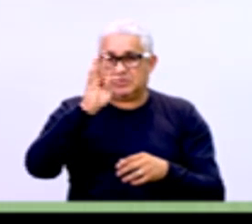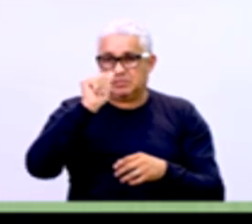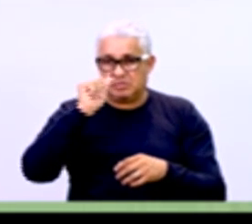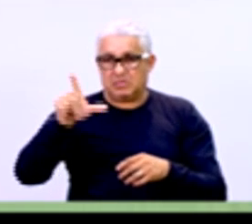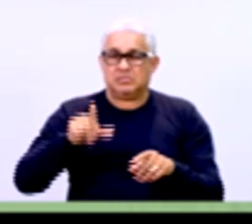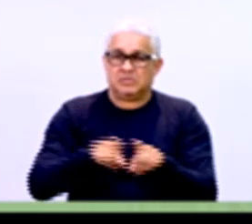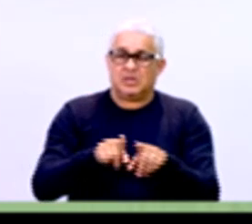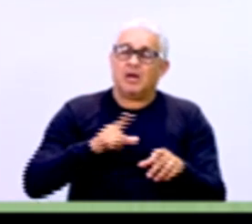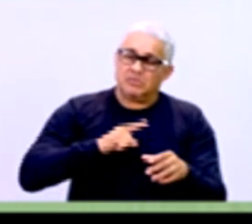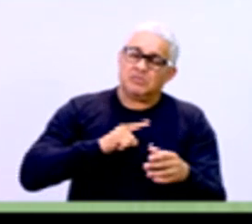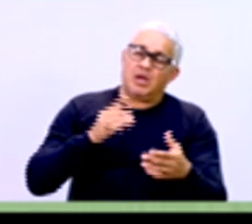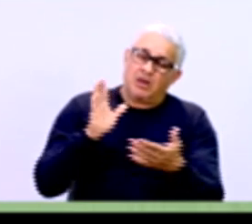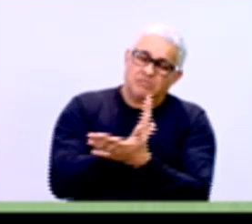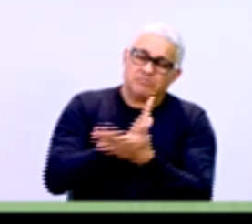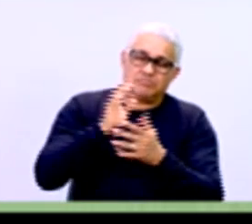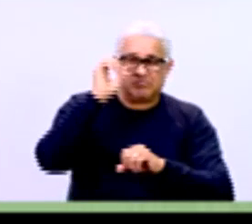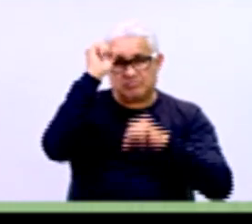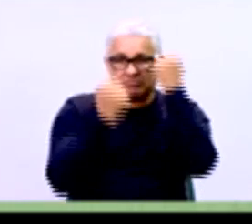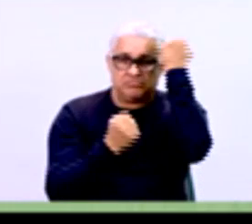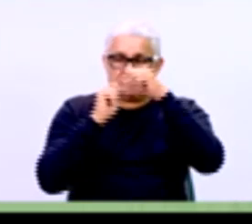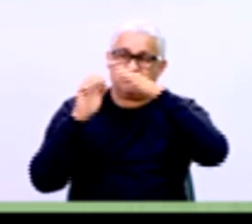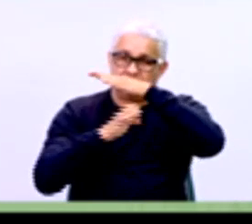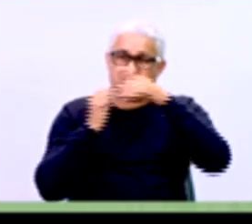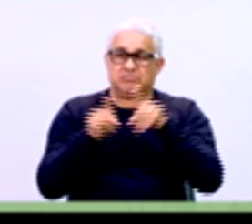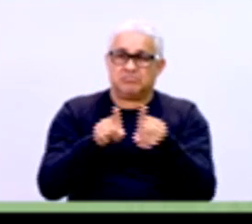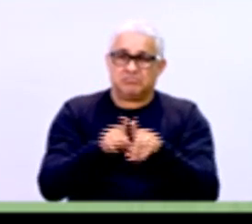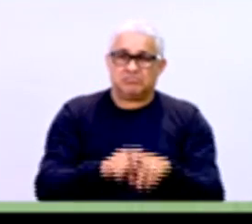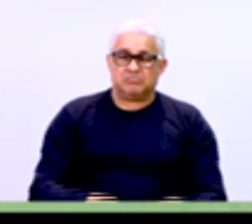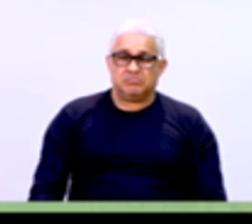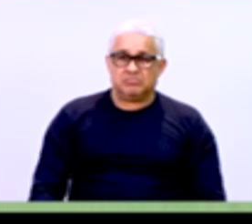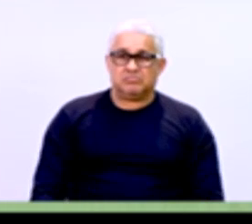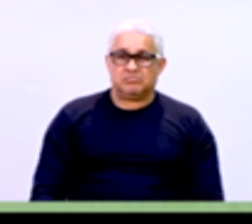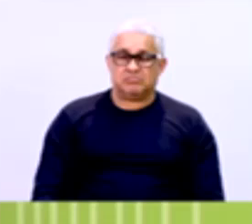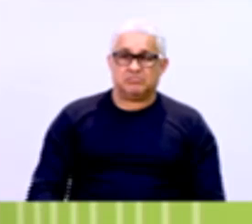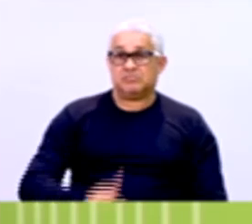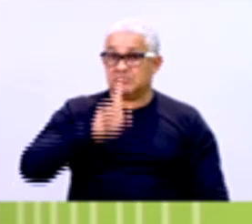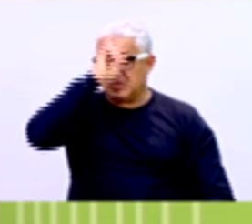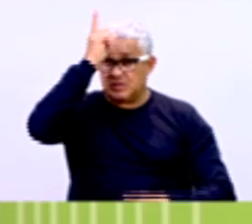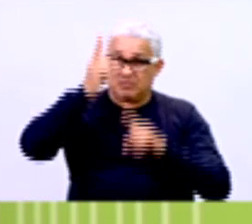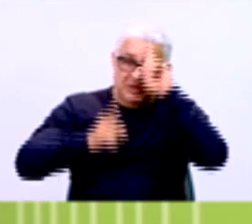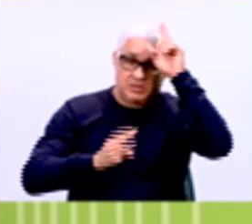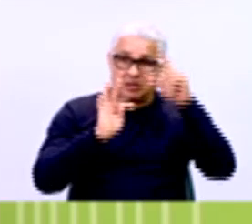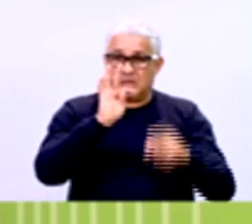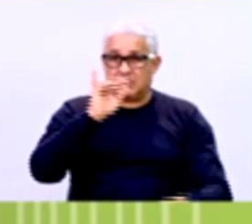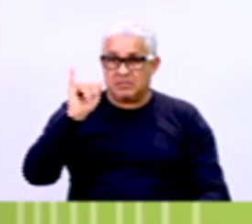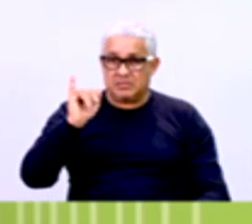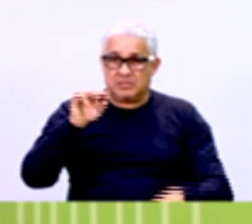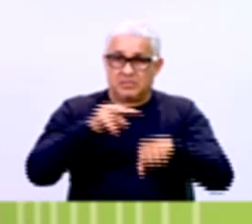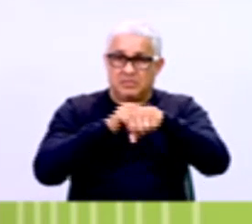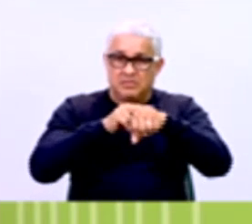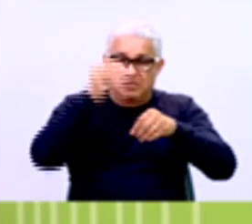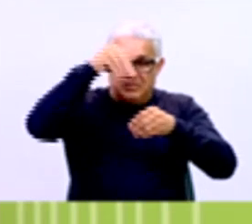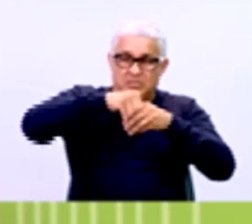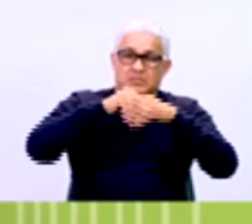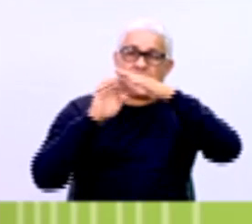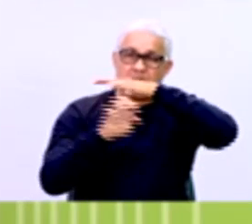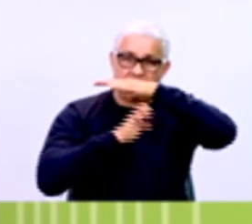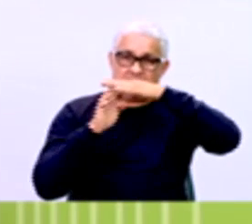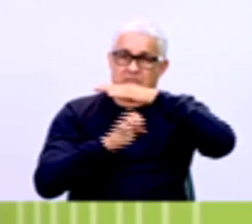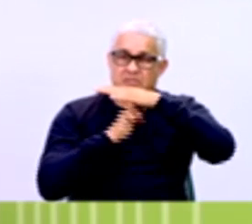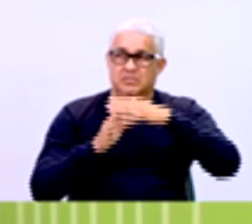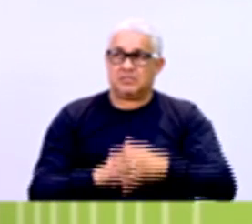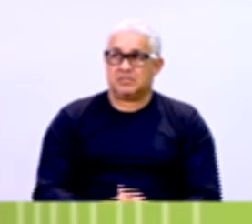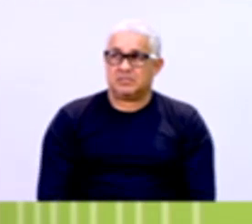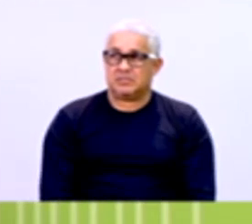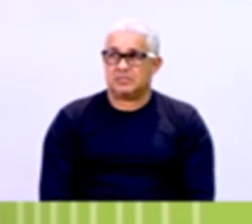empresas, de algumas indústrias que passaram a trazer essas ideias da TI verde para os suas